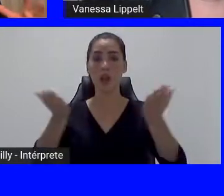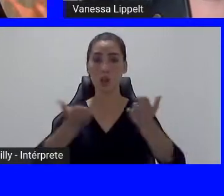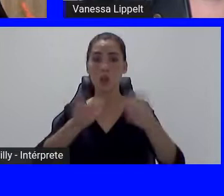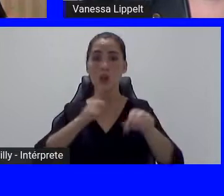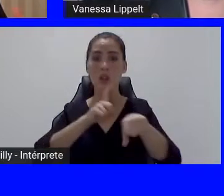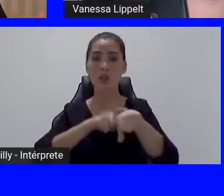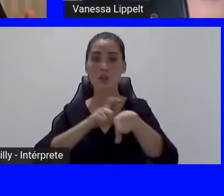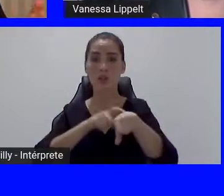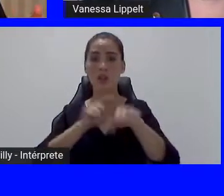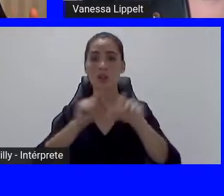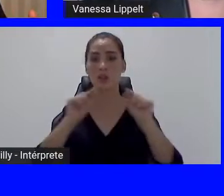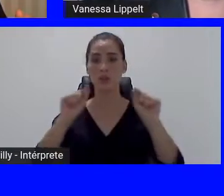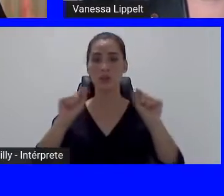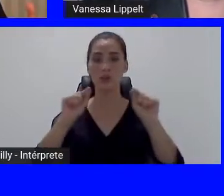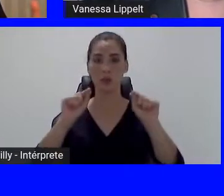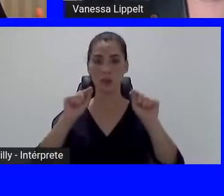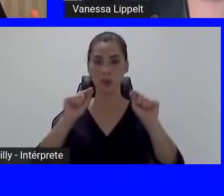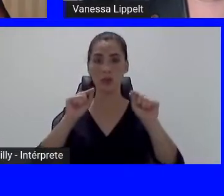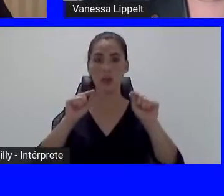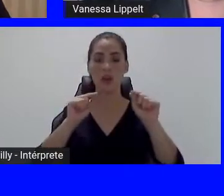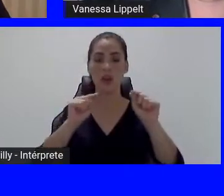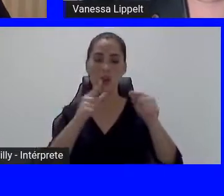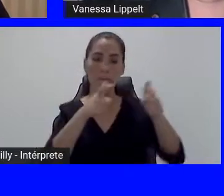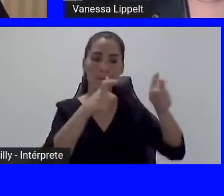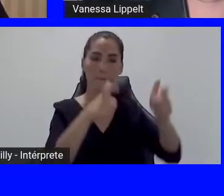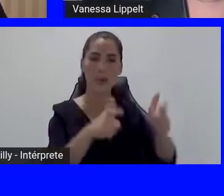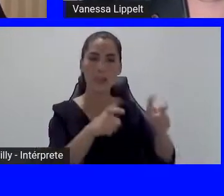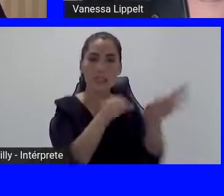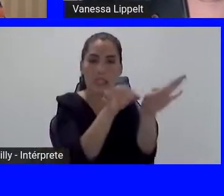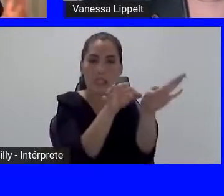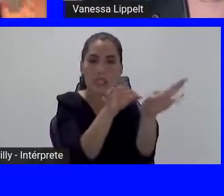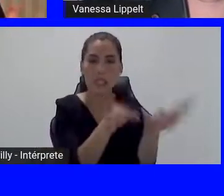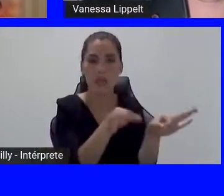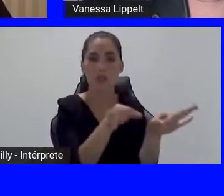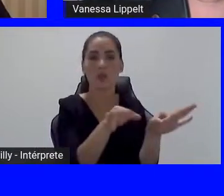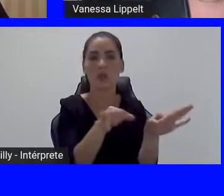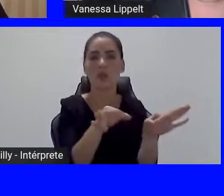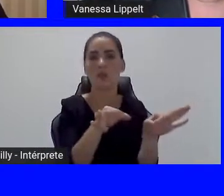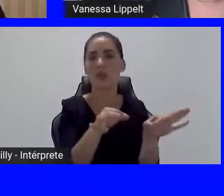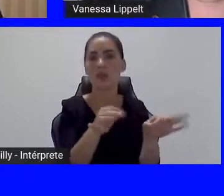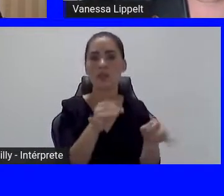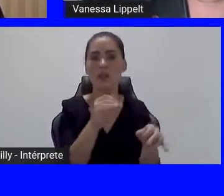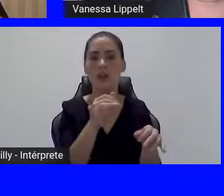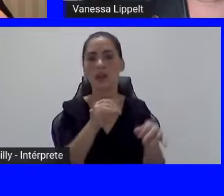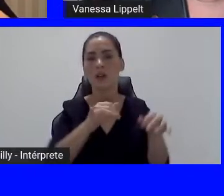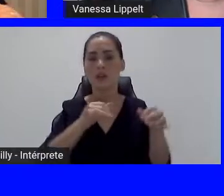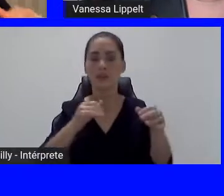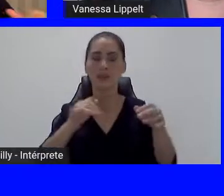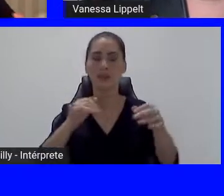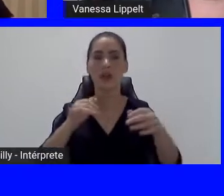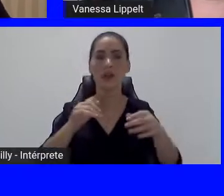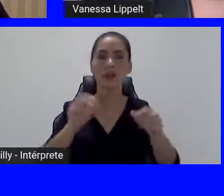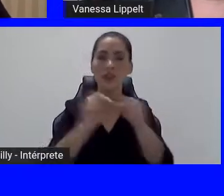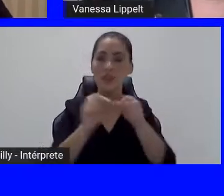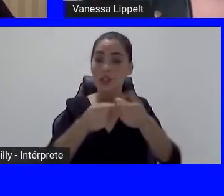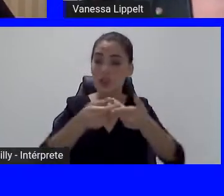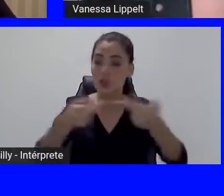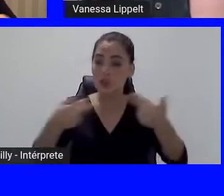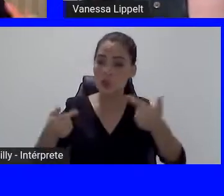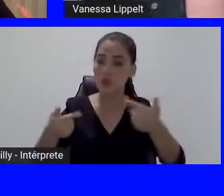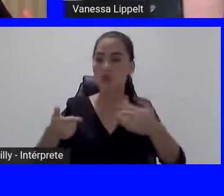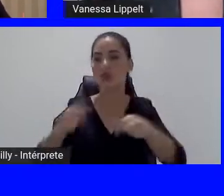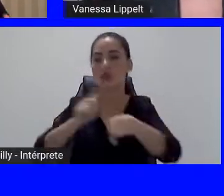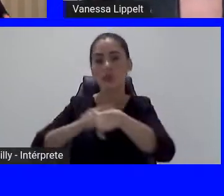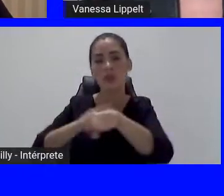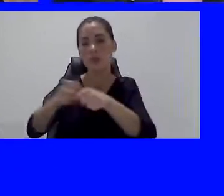E logo, logo estaremos acomodando esse cesto no caminhão. Então, são etapas. Né? Agora é a hora dessas acomodações,